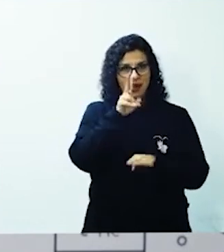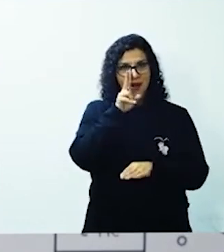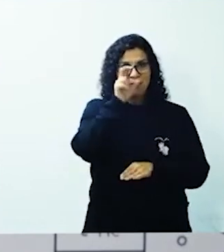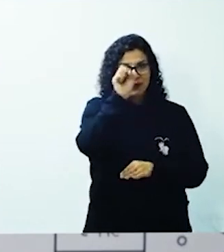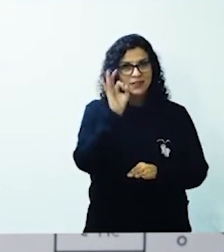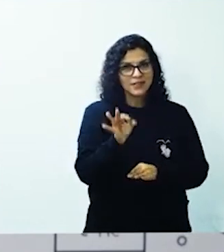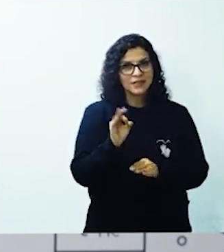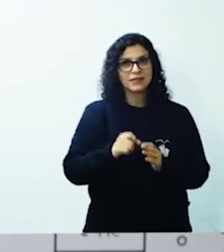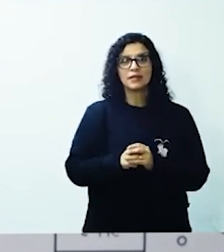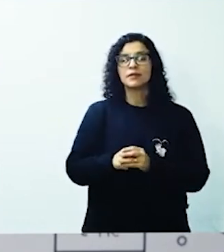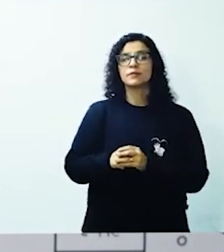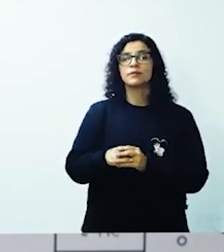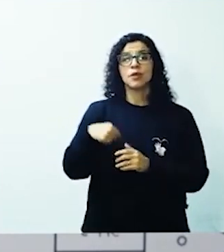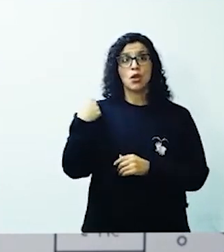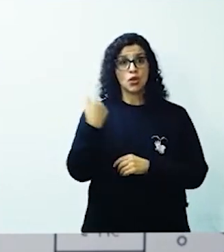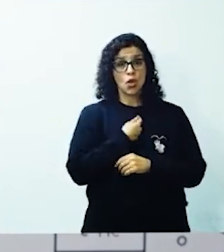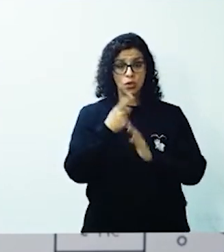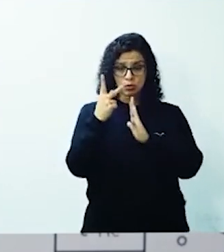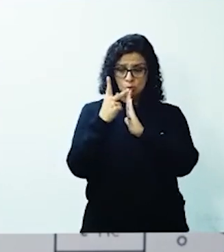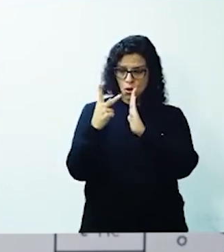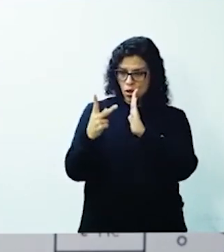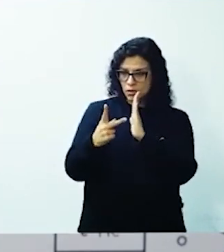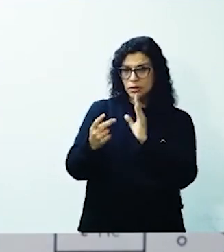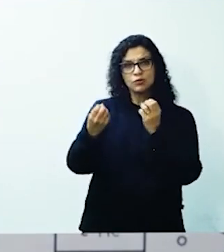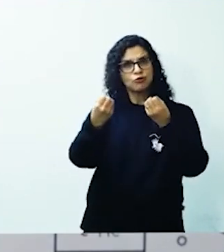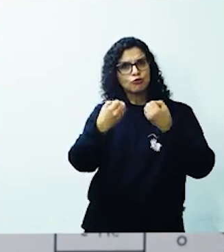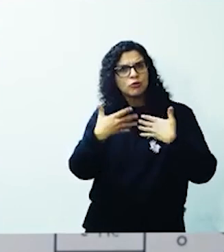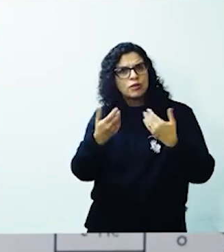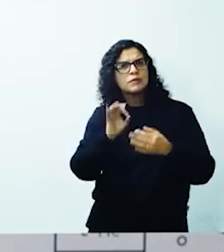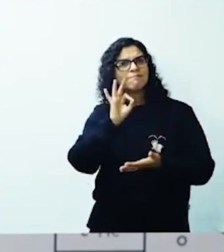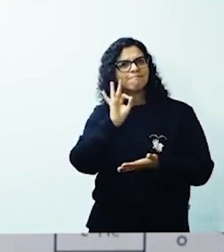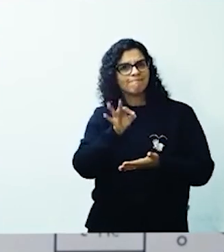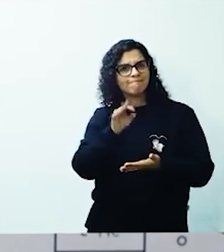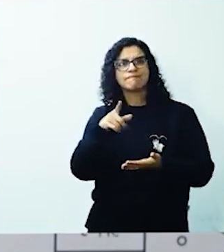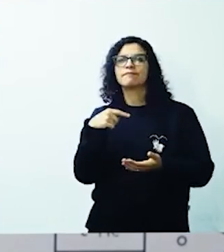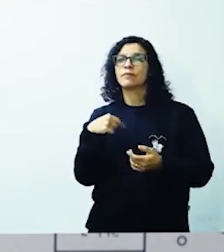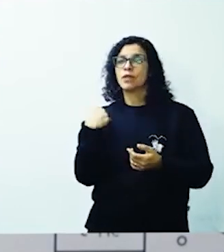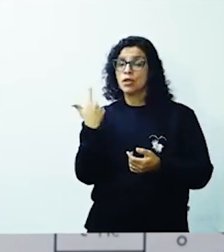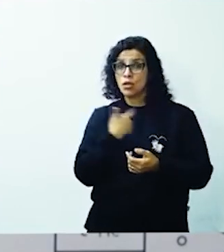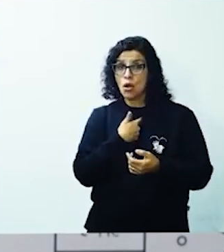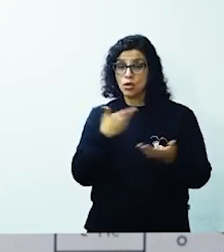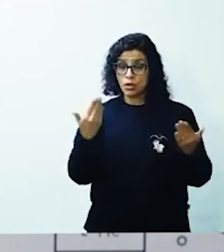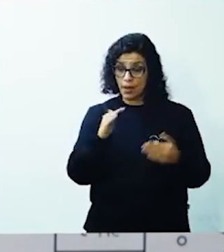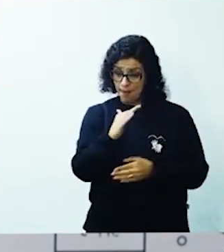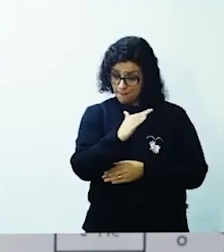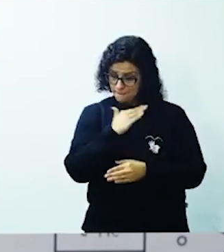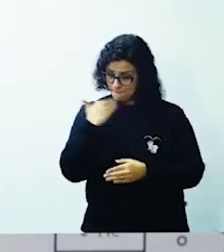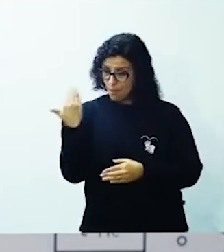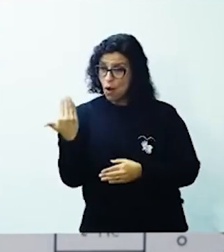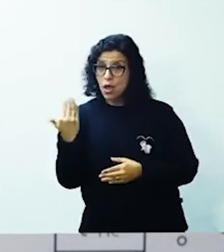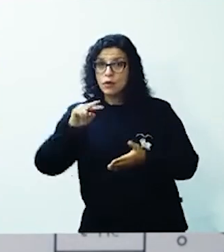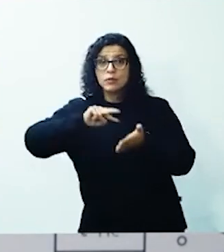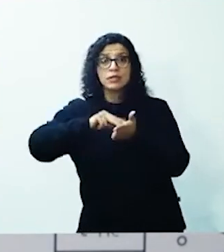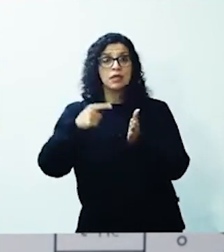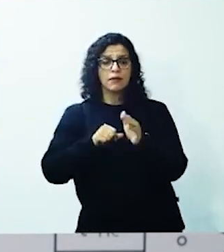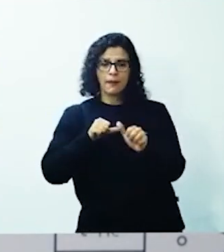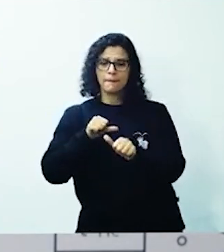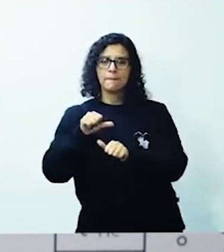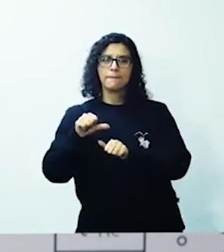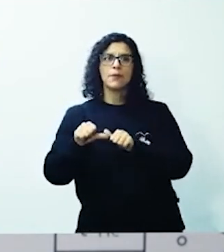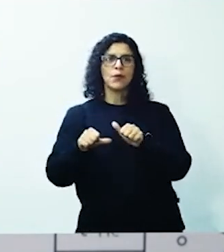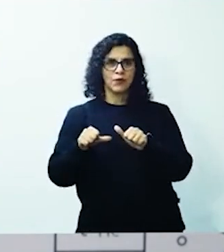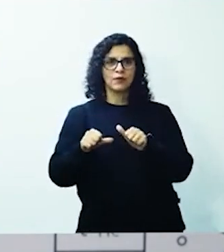né? Muito forte esses versos que nos diz exatamente isso, que morrer é